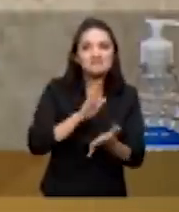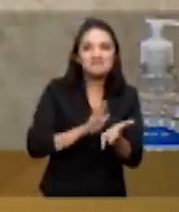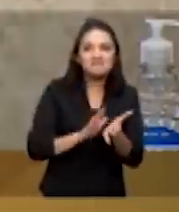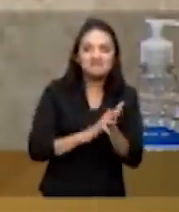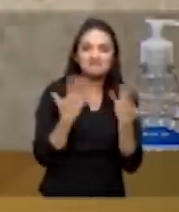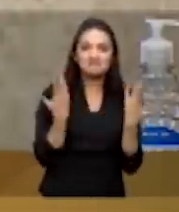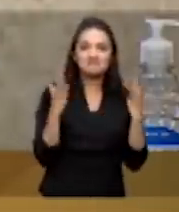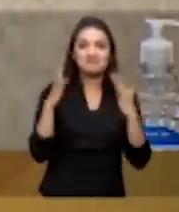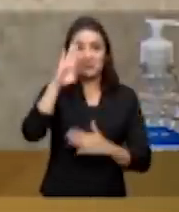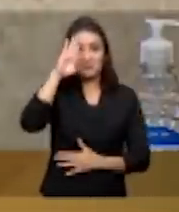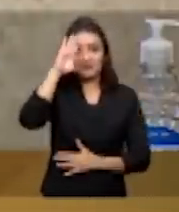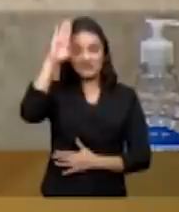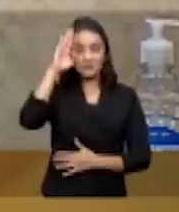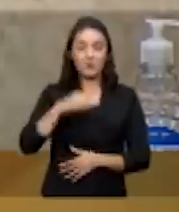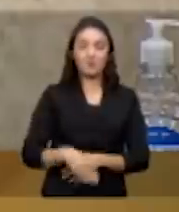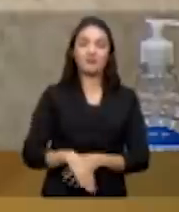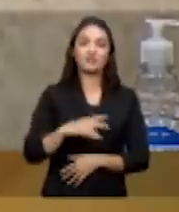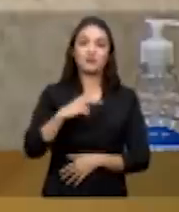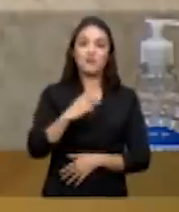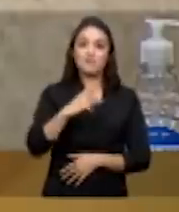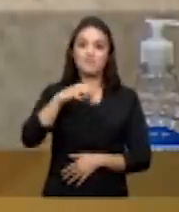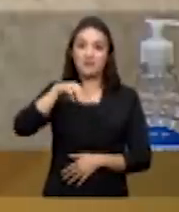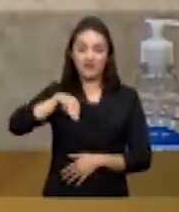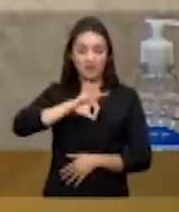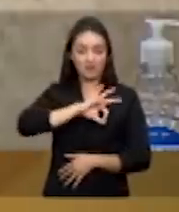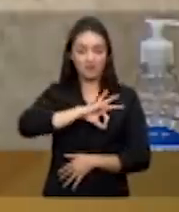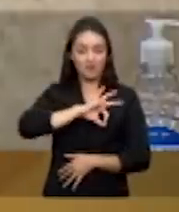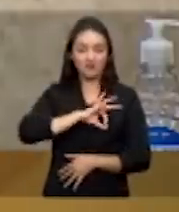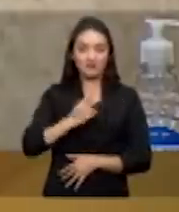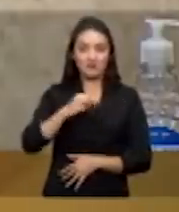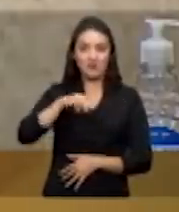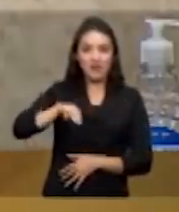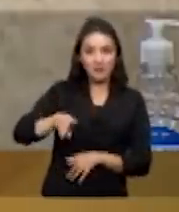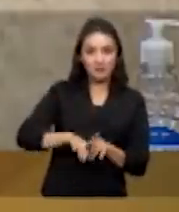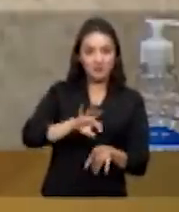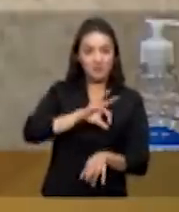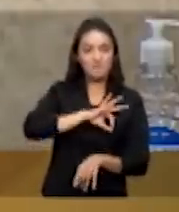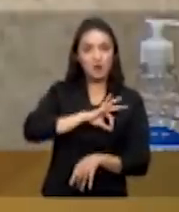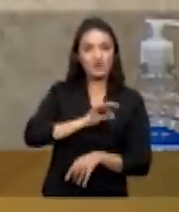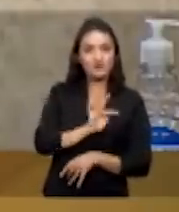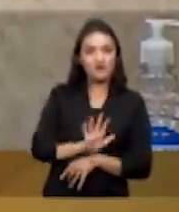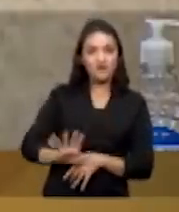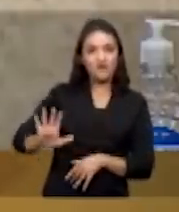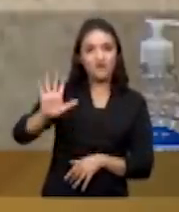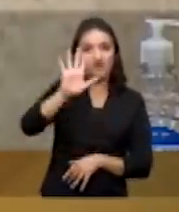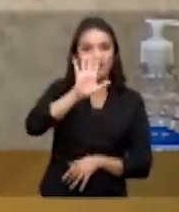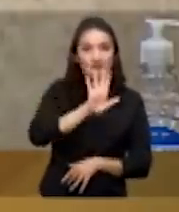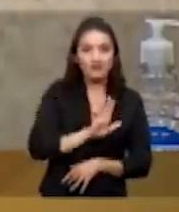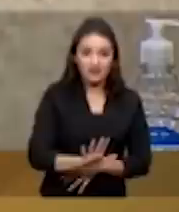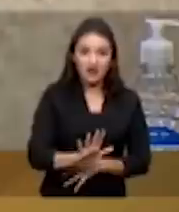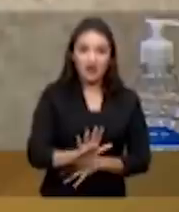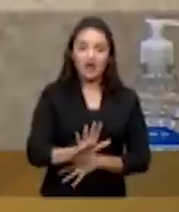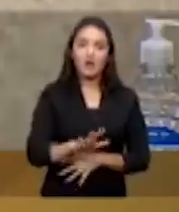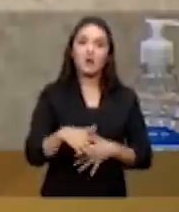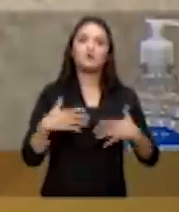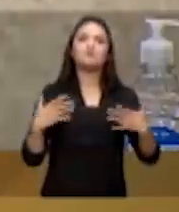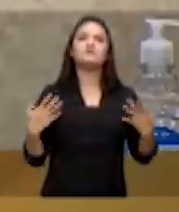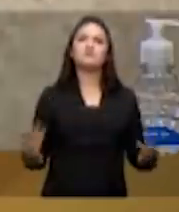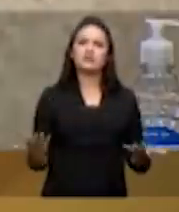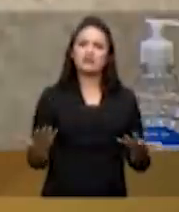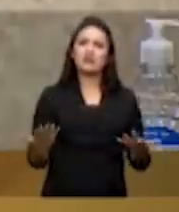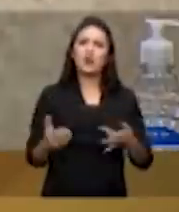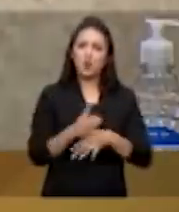especial as polícias militares e a Polícia Federal, cujos membros não